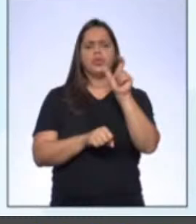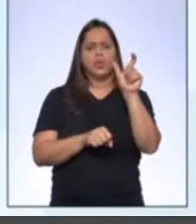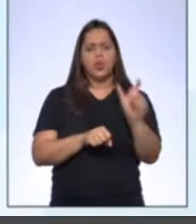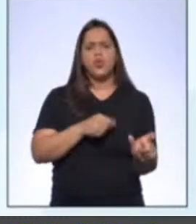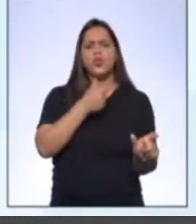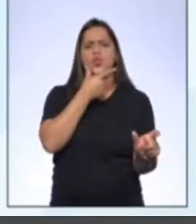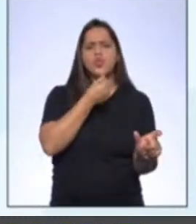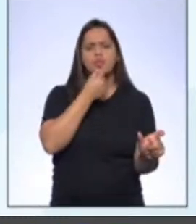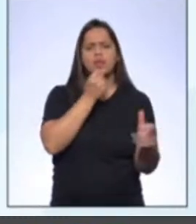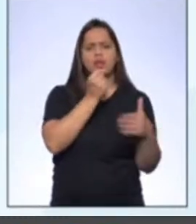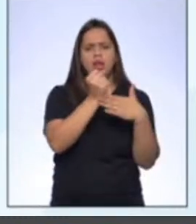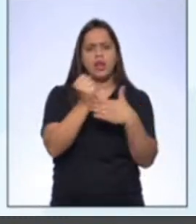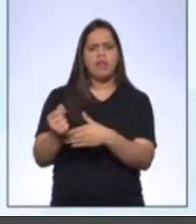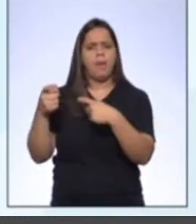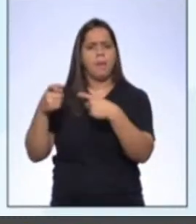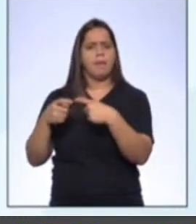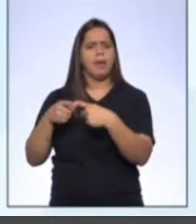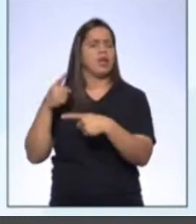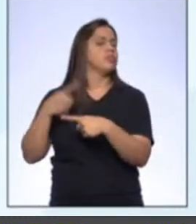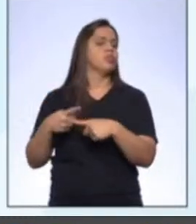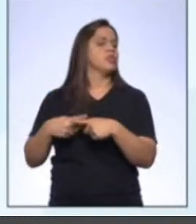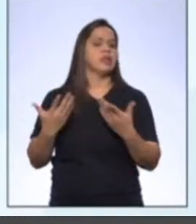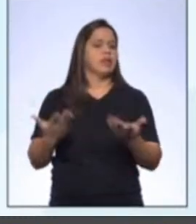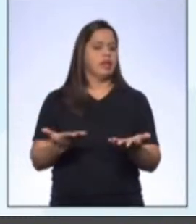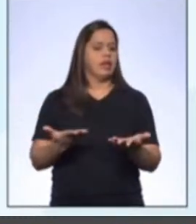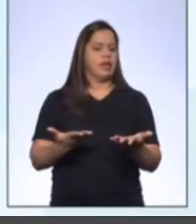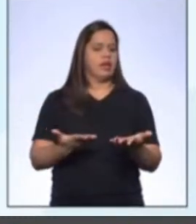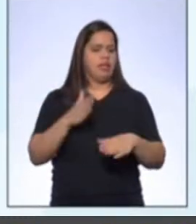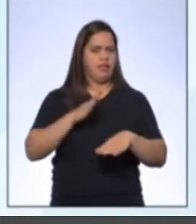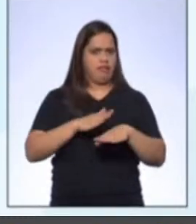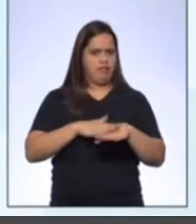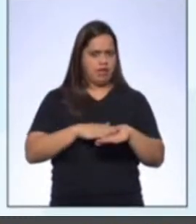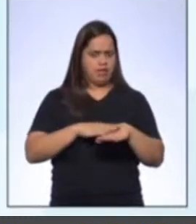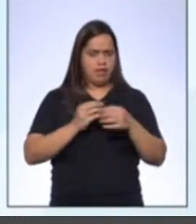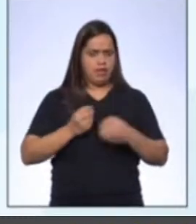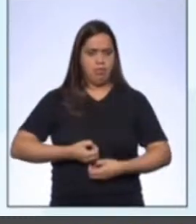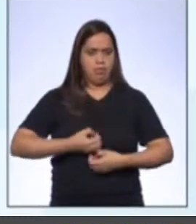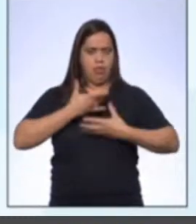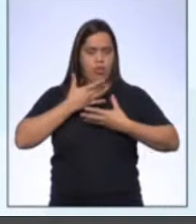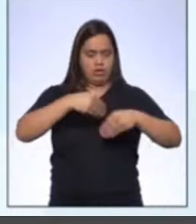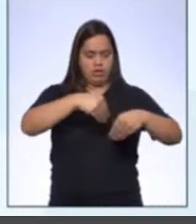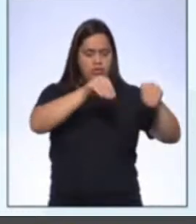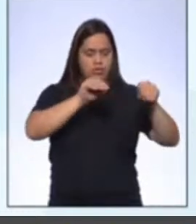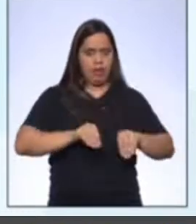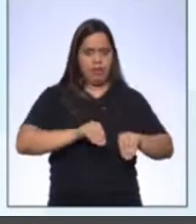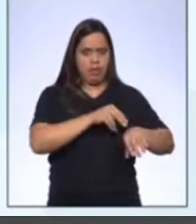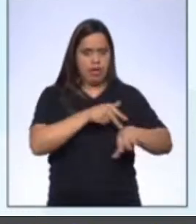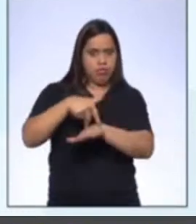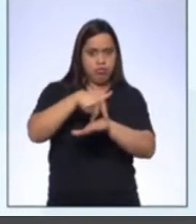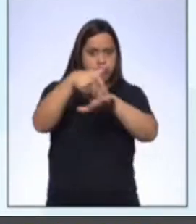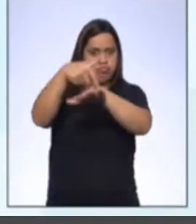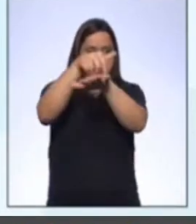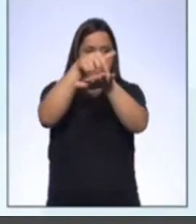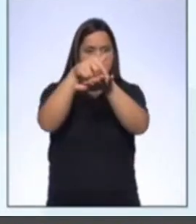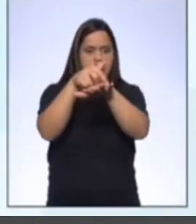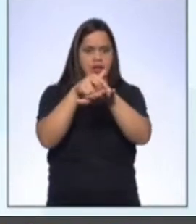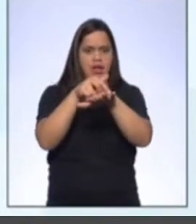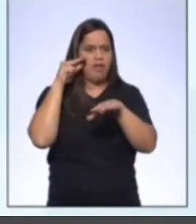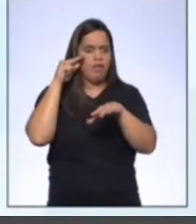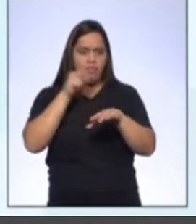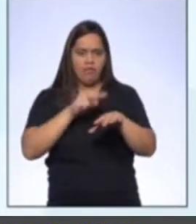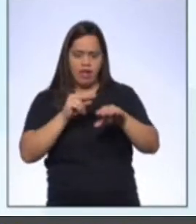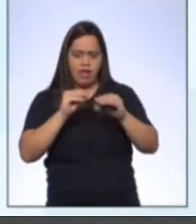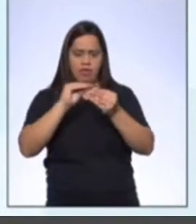levado ao médico. Por quê? Fazia poesia no tapete voador? B. Leu fotonovela com dois